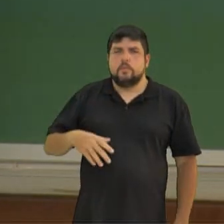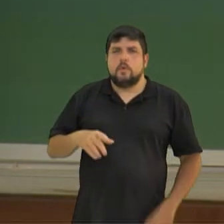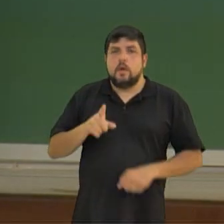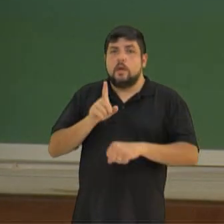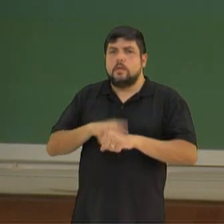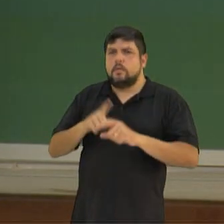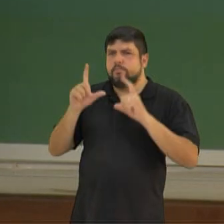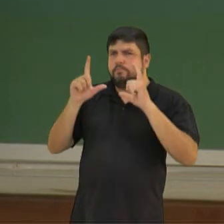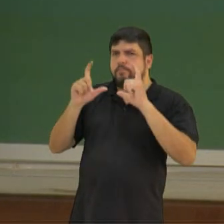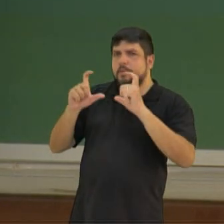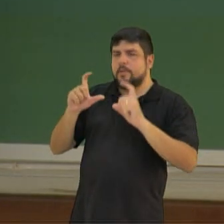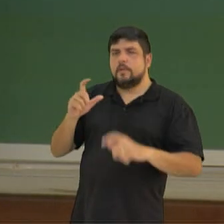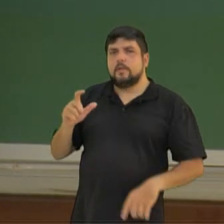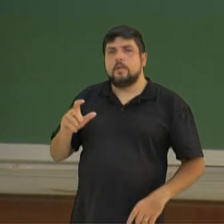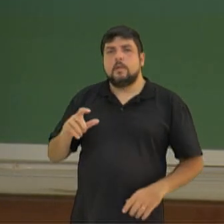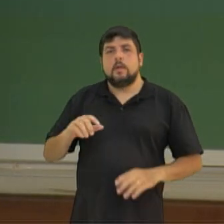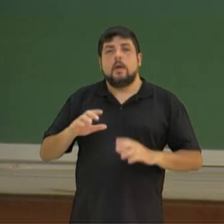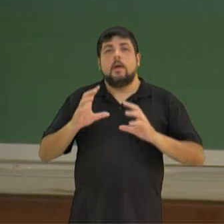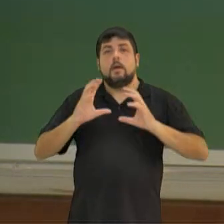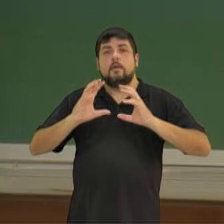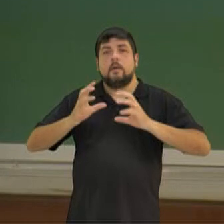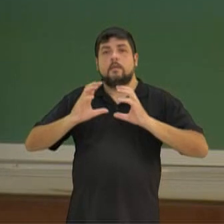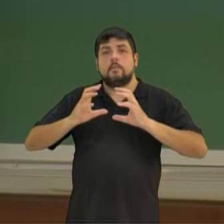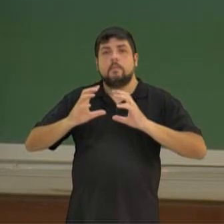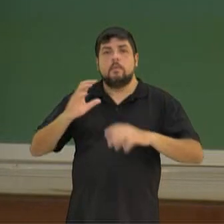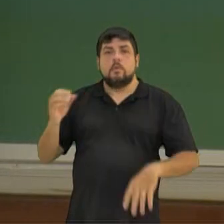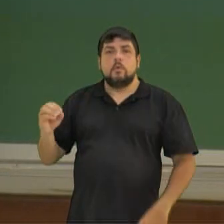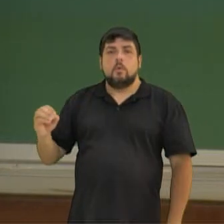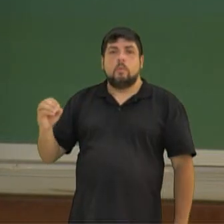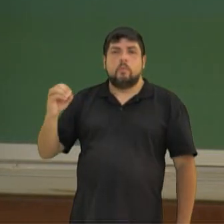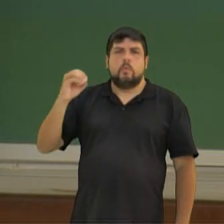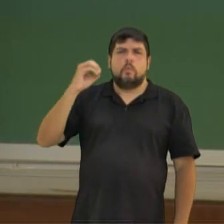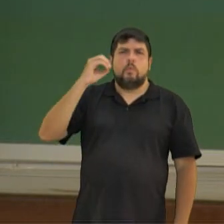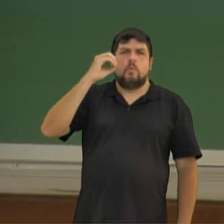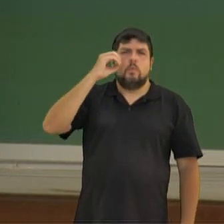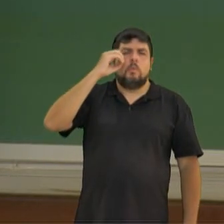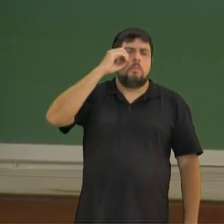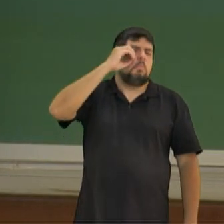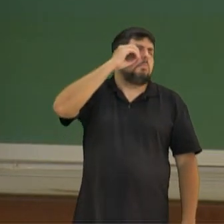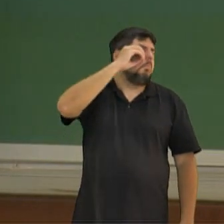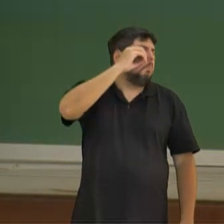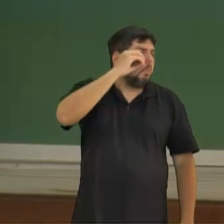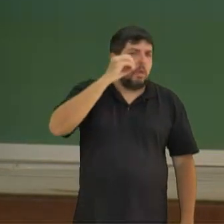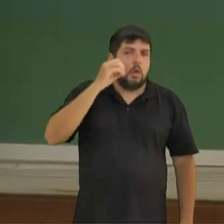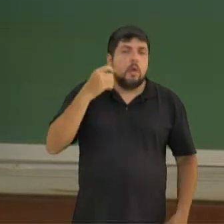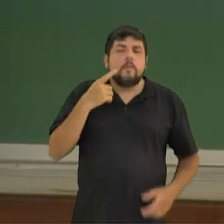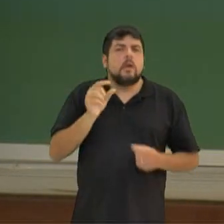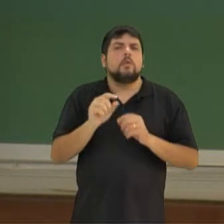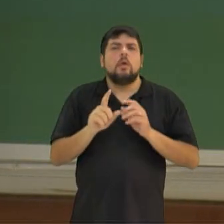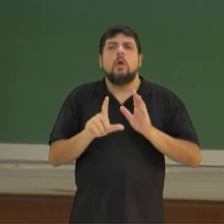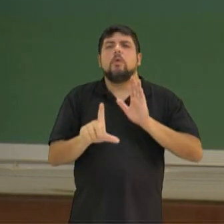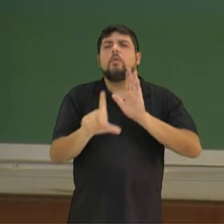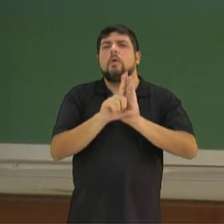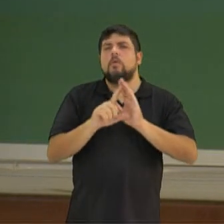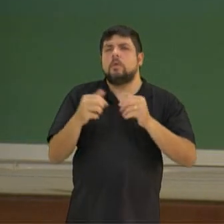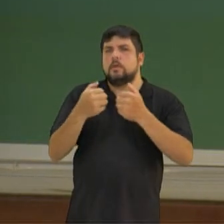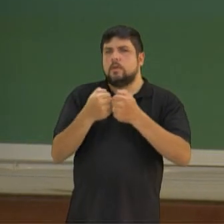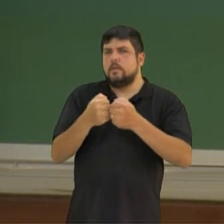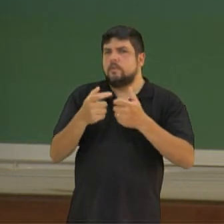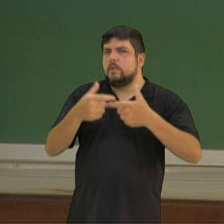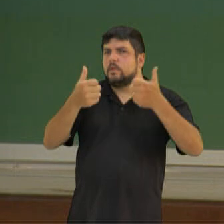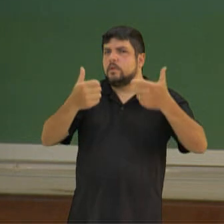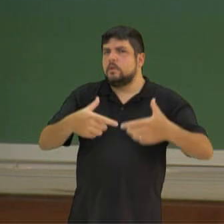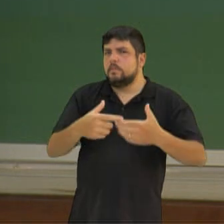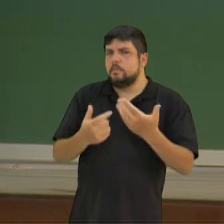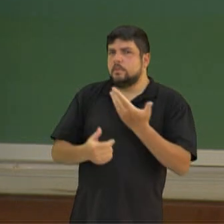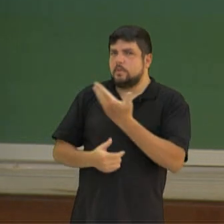que a bola chega com força no rosto, né, dele. Então, essa bolada, qual é a lei da física que explica essa